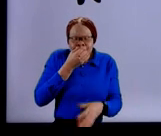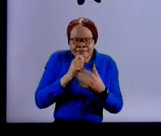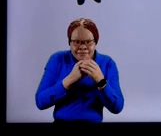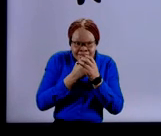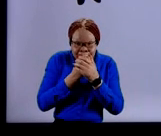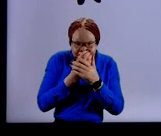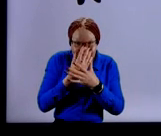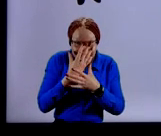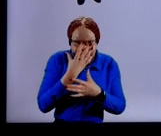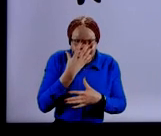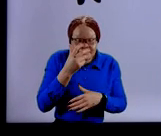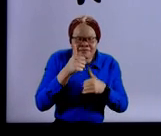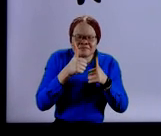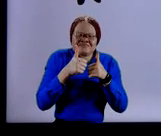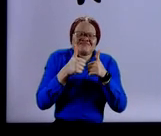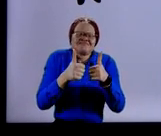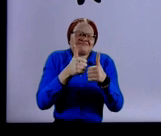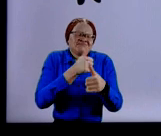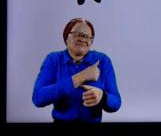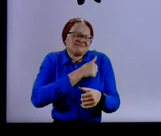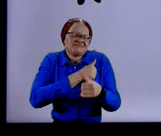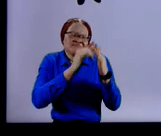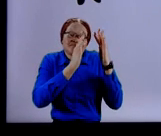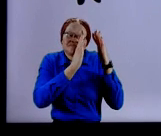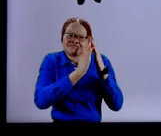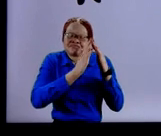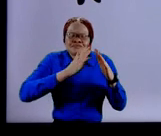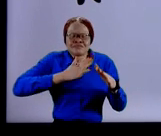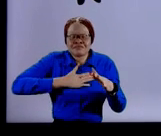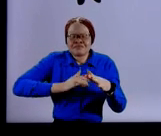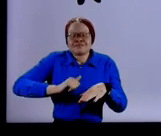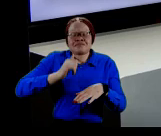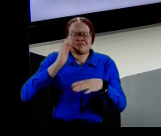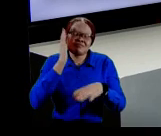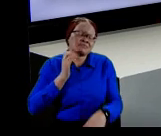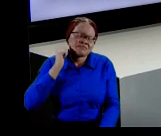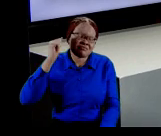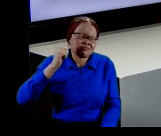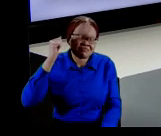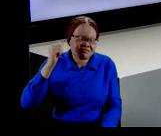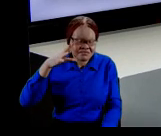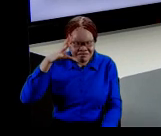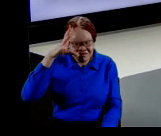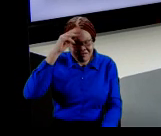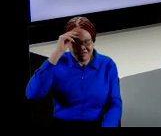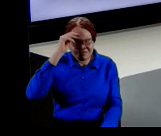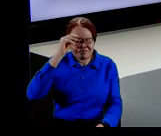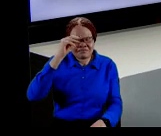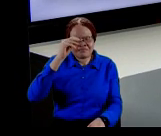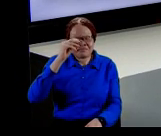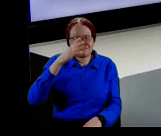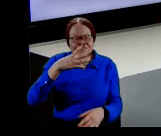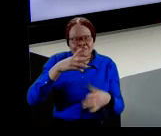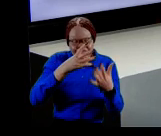é muito bem gosto muito da casa dos meus avós a compreender um